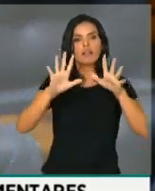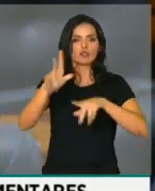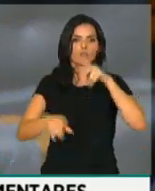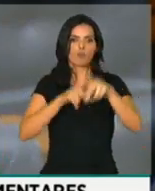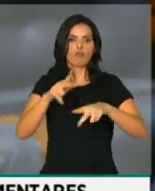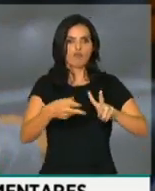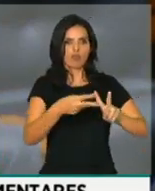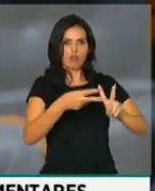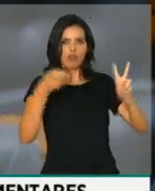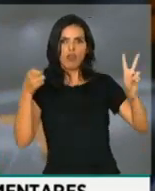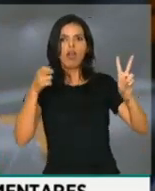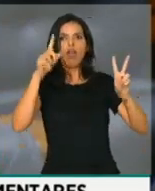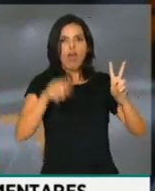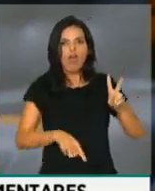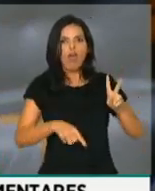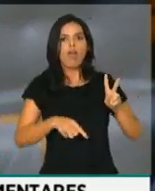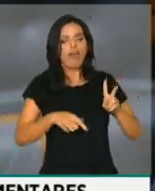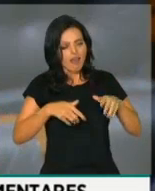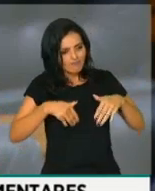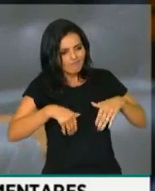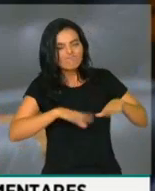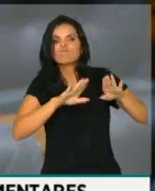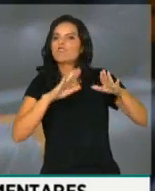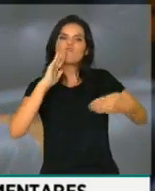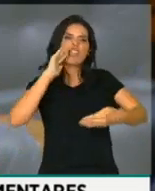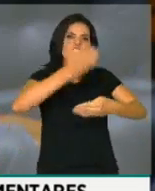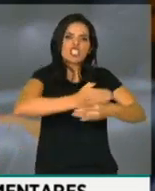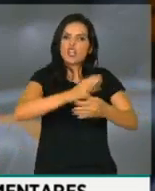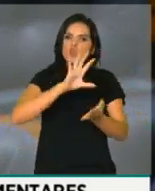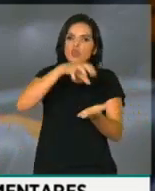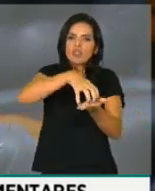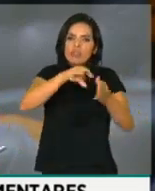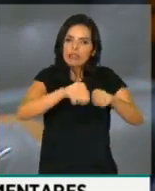terras indígenas e o pessoal, portanto, quer assustar essa instrução normativa. Obrigada, presidente.